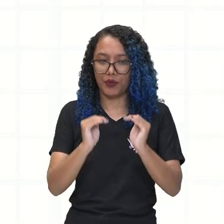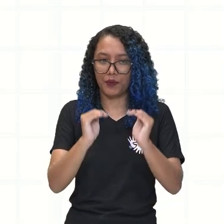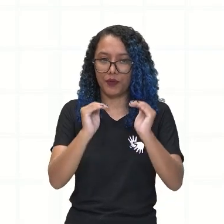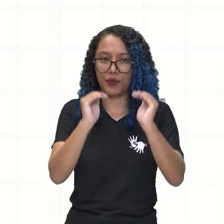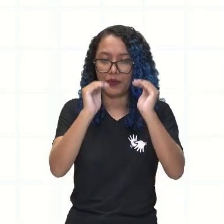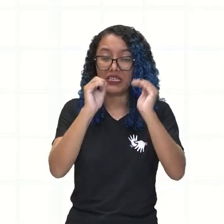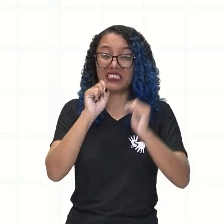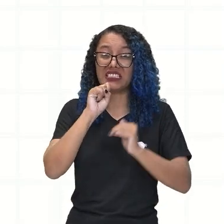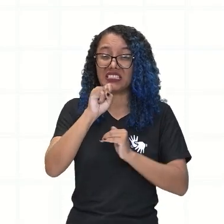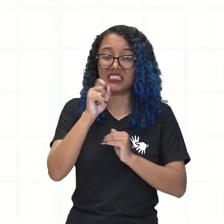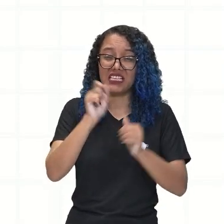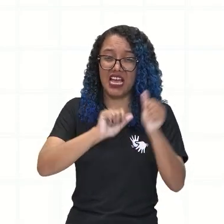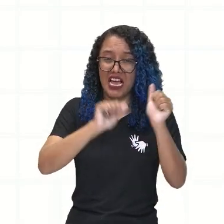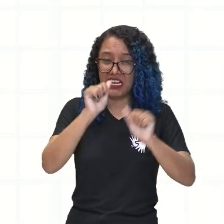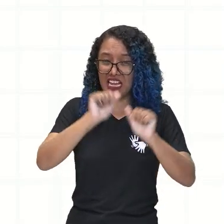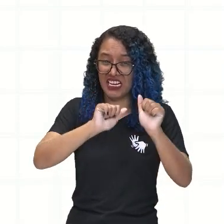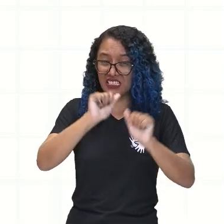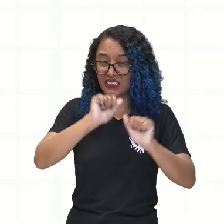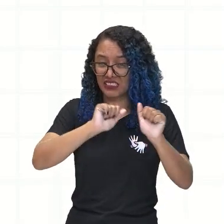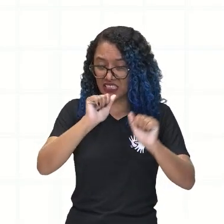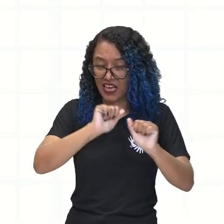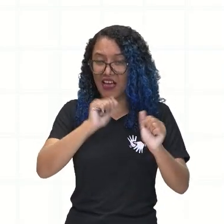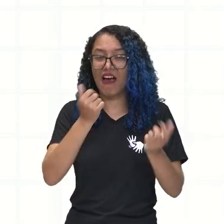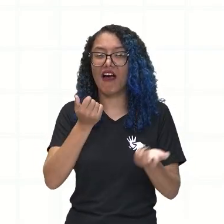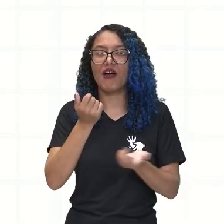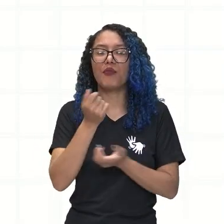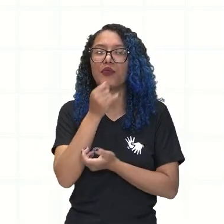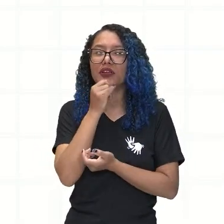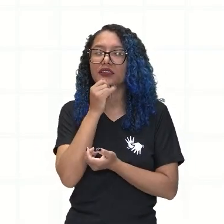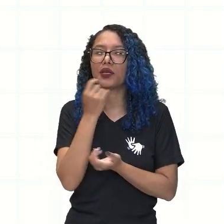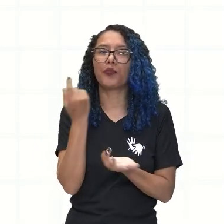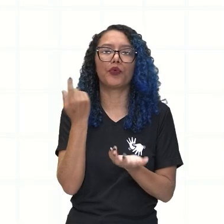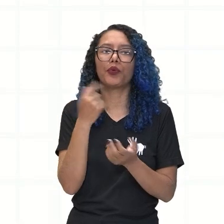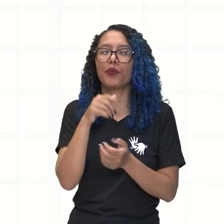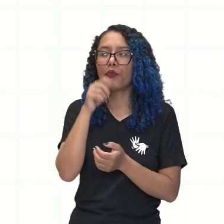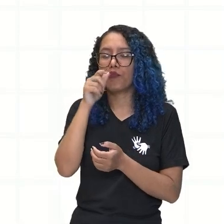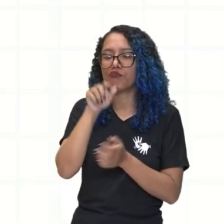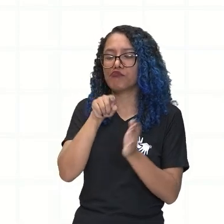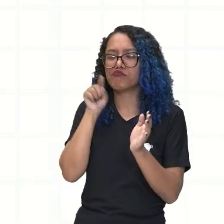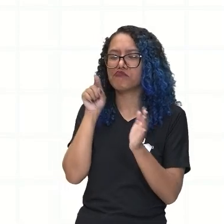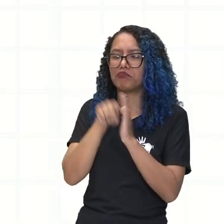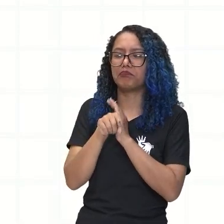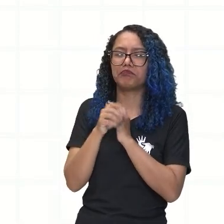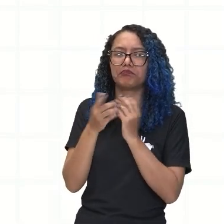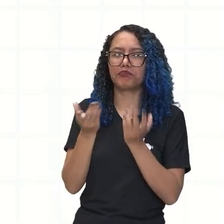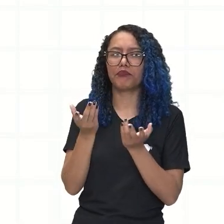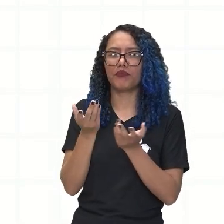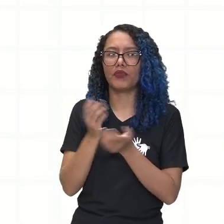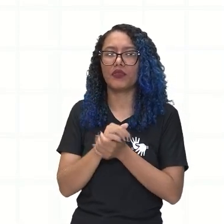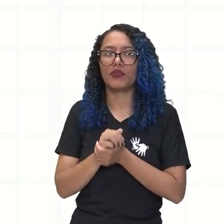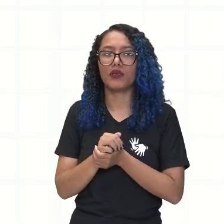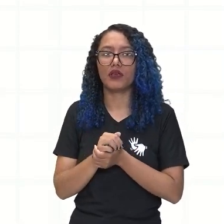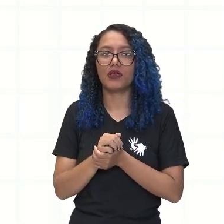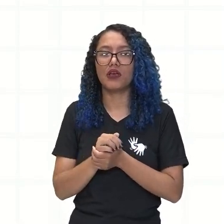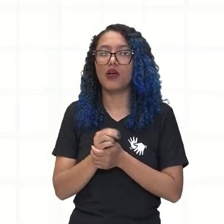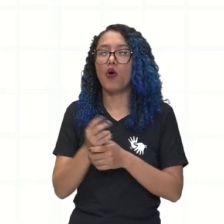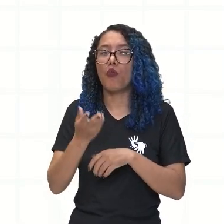isso aí numa interpretação, se alguém perguntasse assim para vocês, qual é o que teve maior